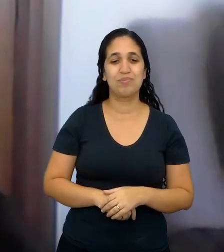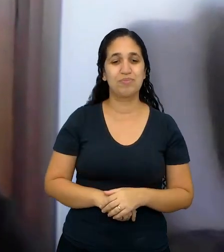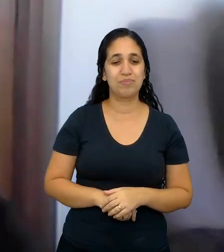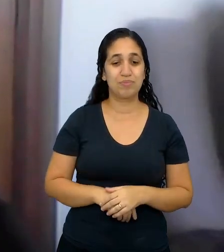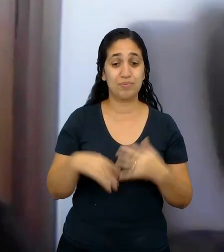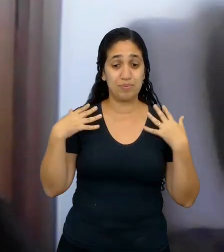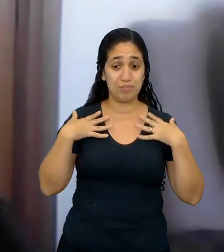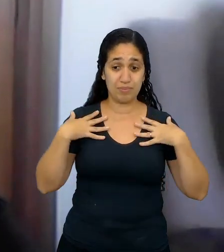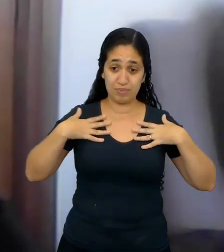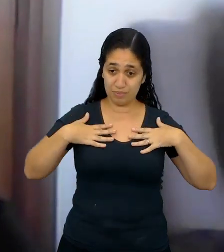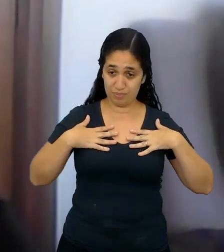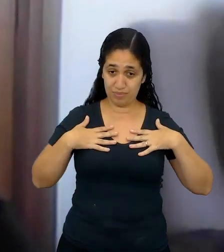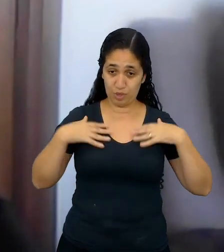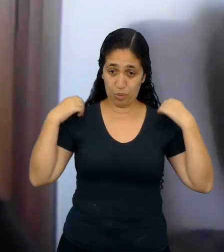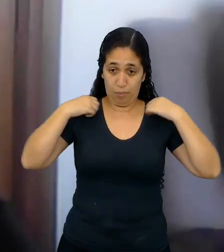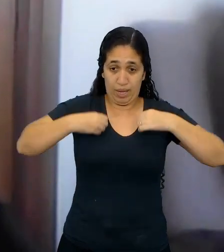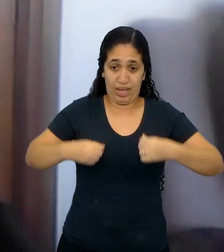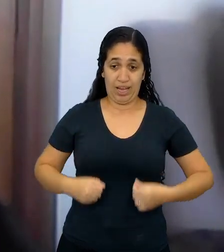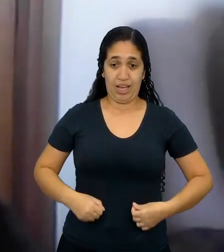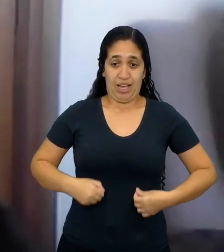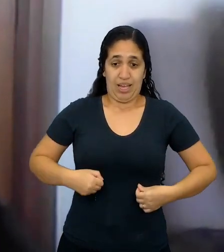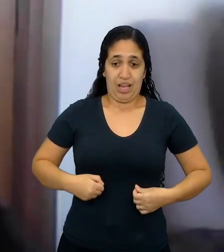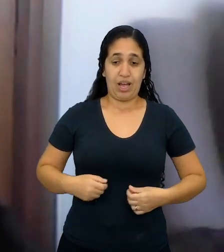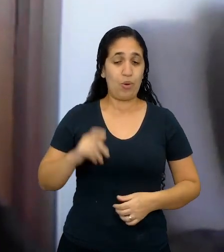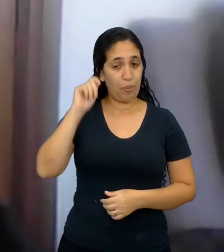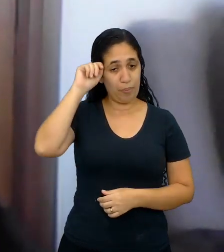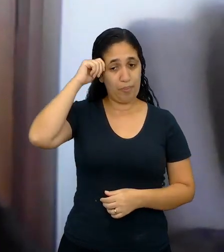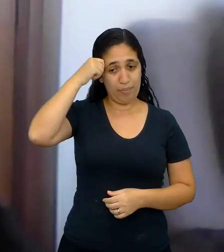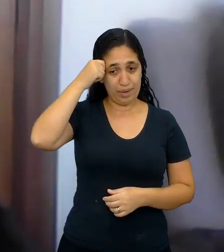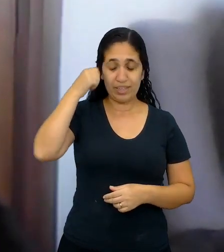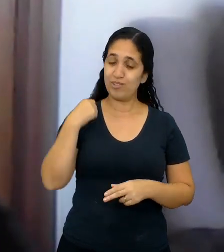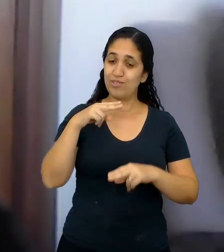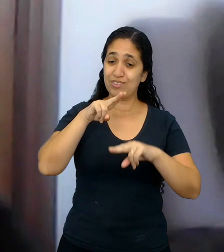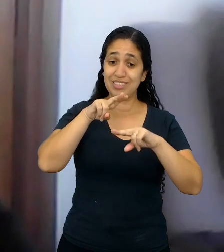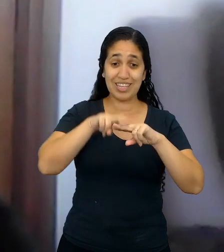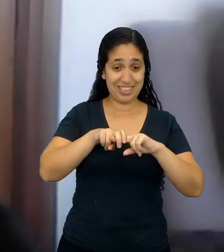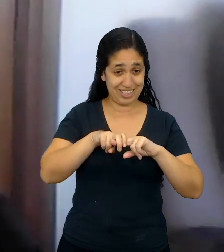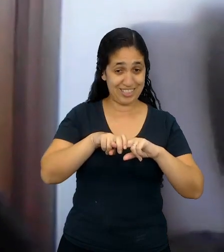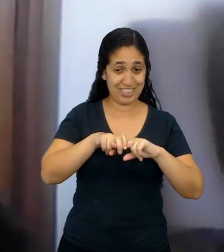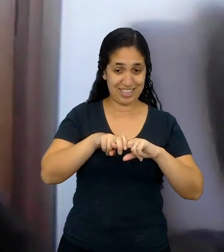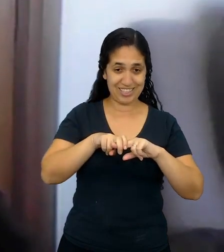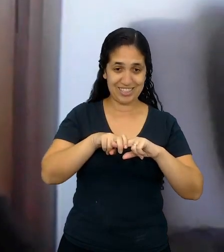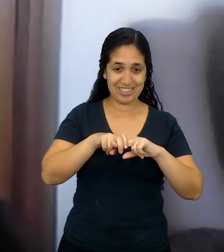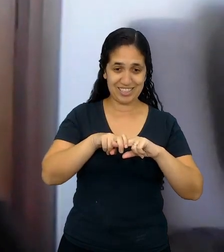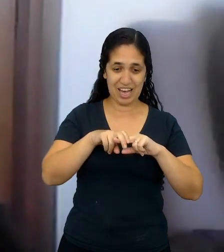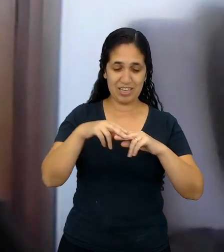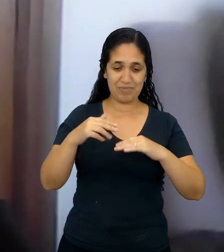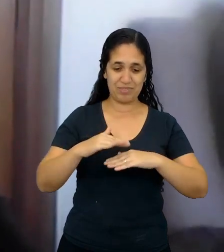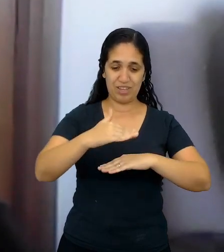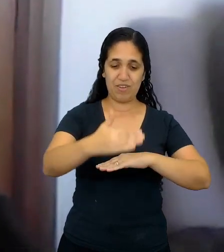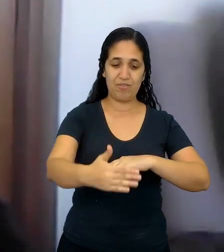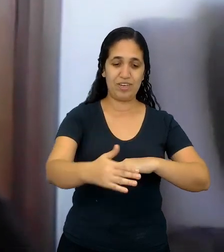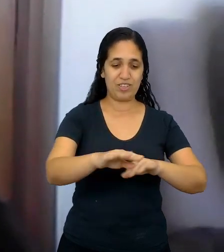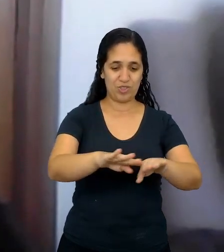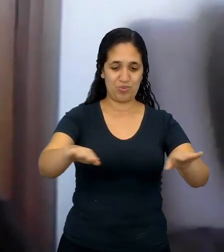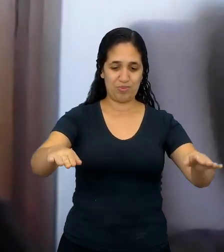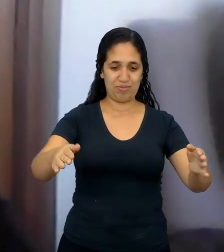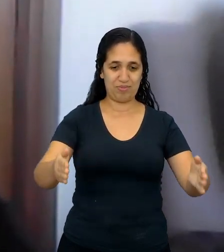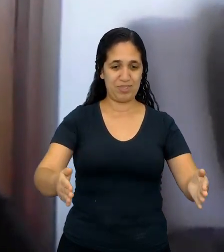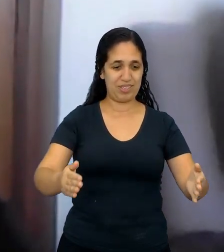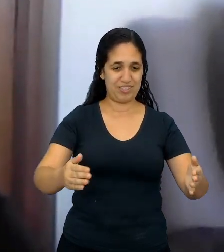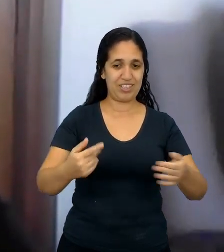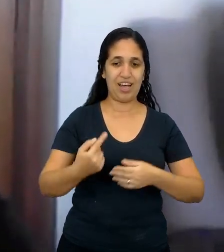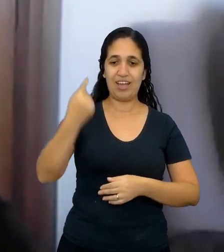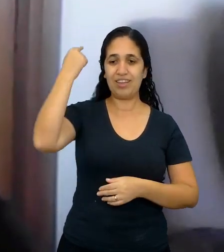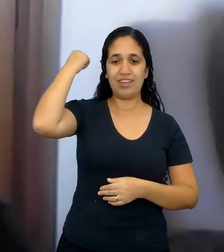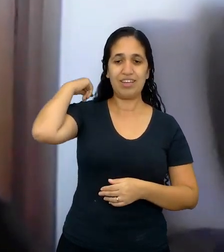estou vestindo hoje um macacão preto, estou sentada atrás de uma escrivaninha, e atrás de mim eu tenho